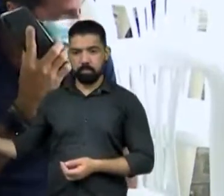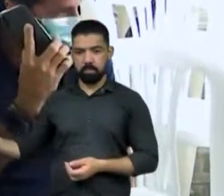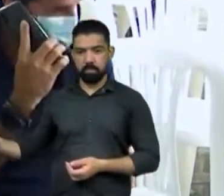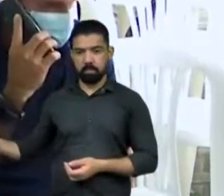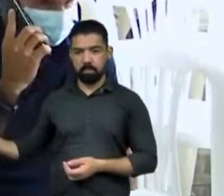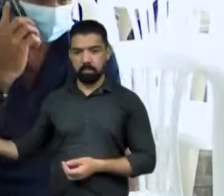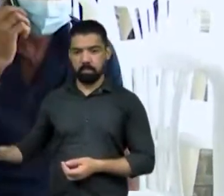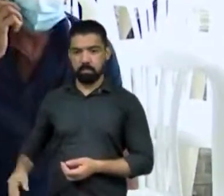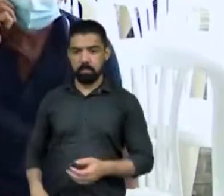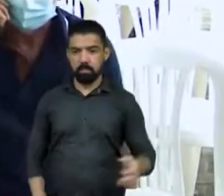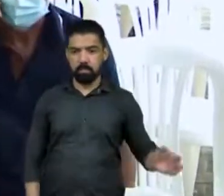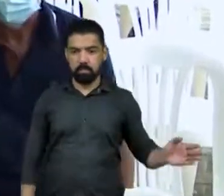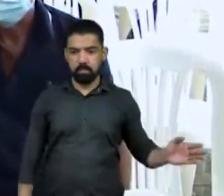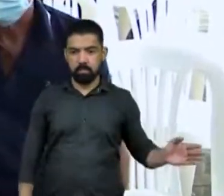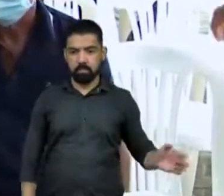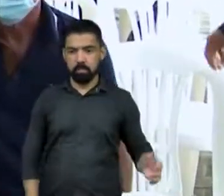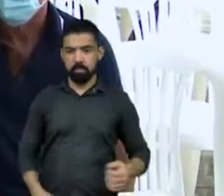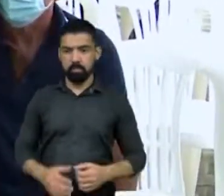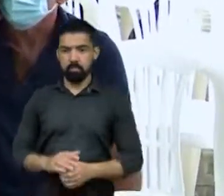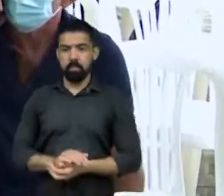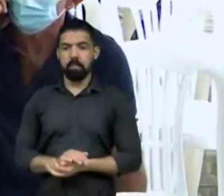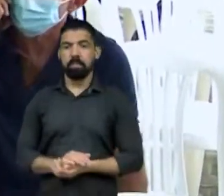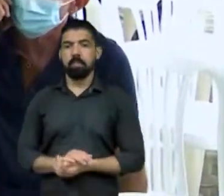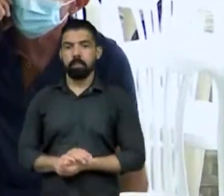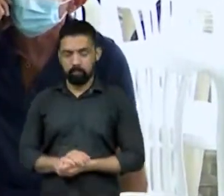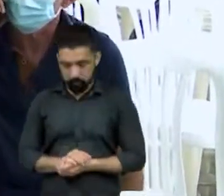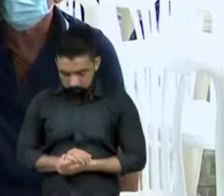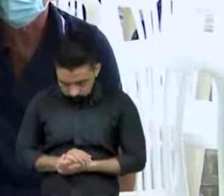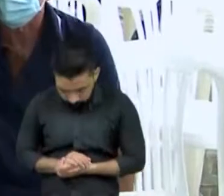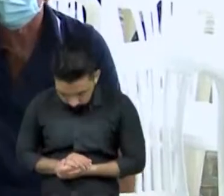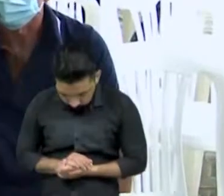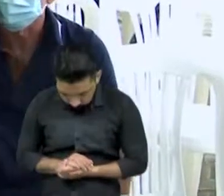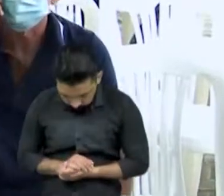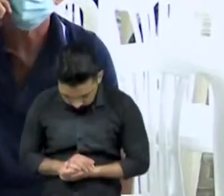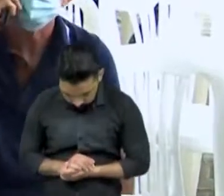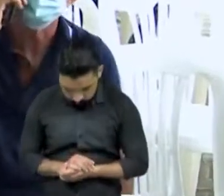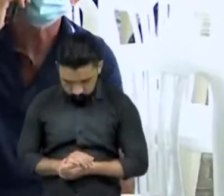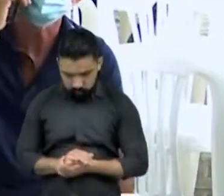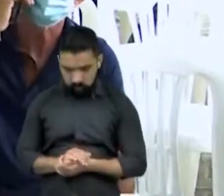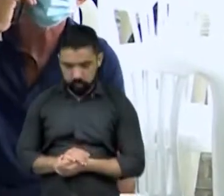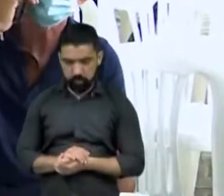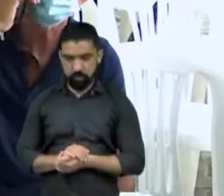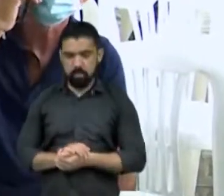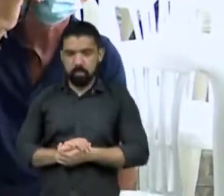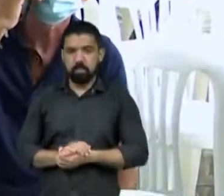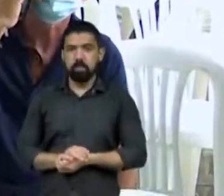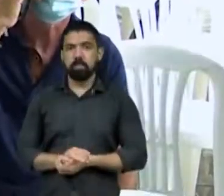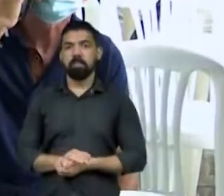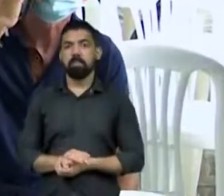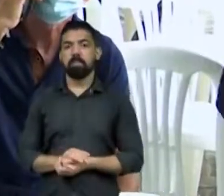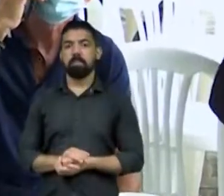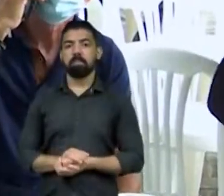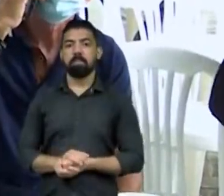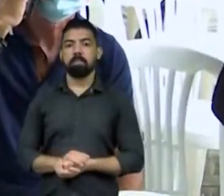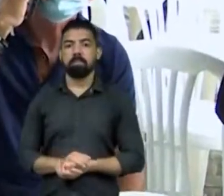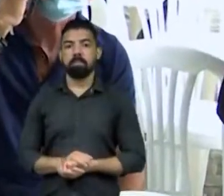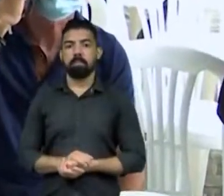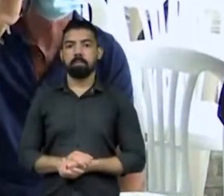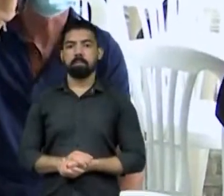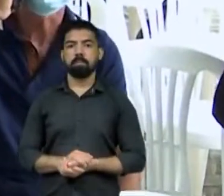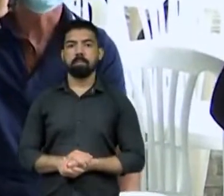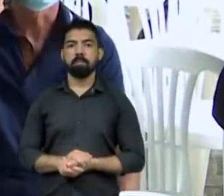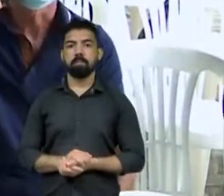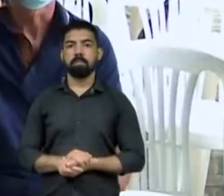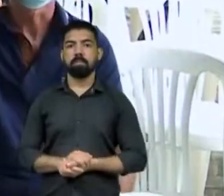regularização fundiária de 58 municípios, então a gente está aqui para prestigiar e apoiar nessas boas ações que ela está dando continuidade